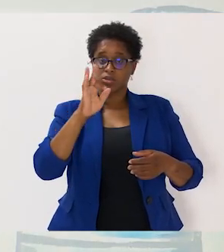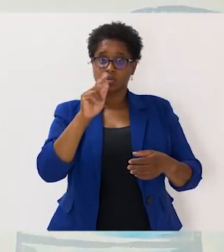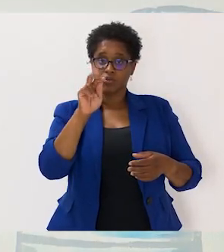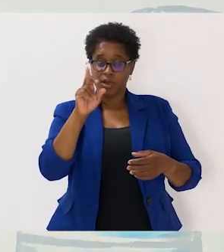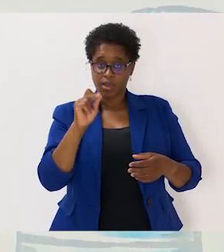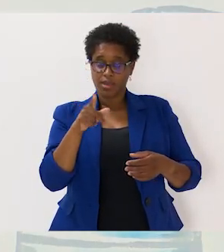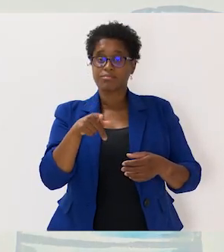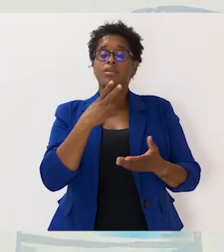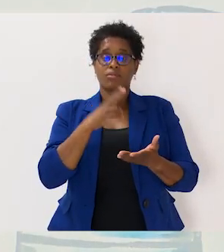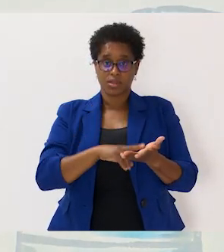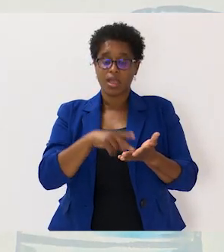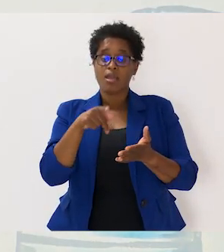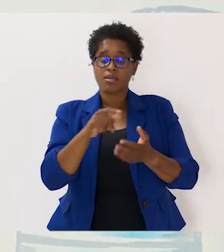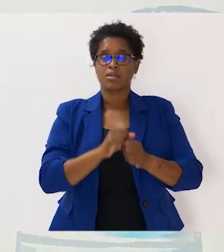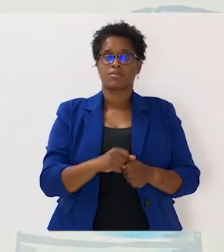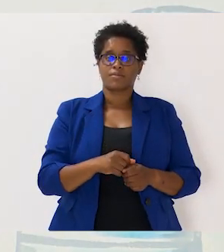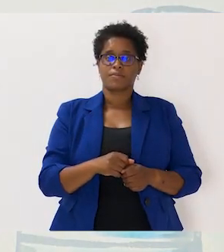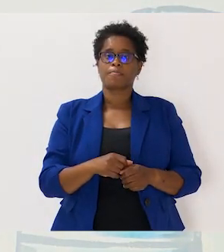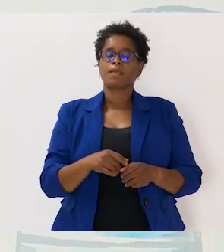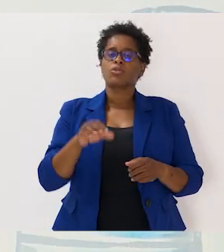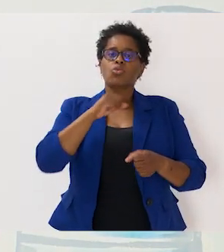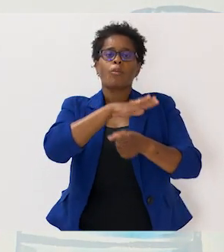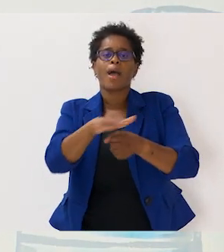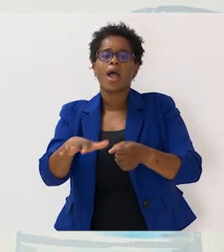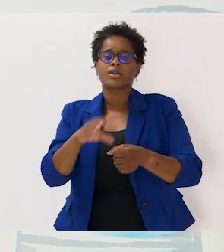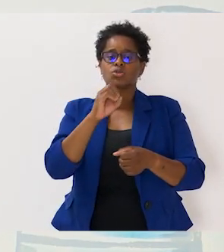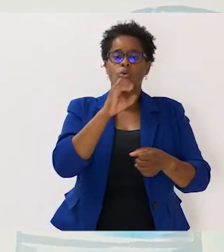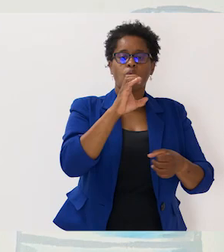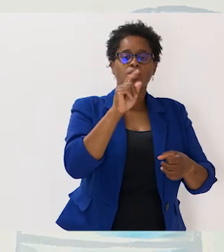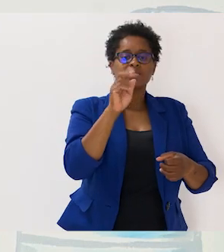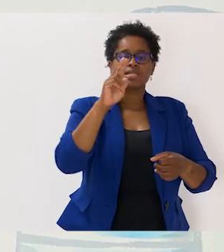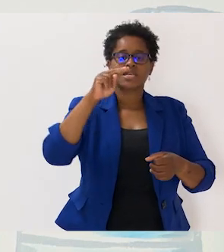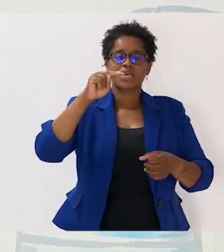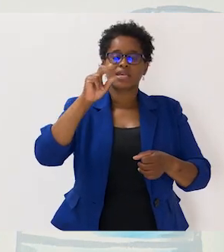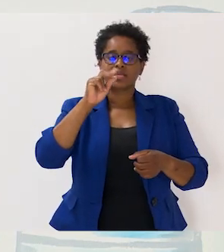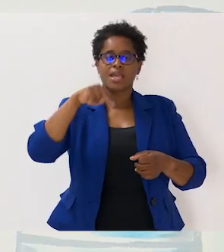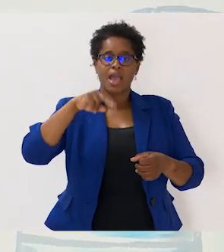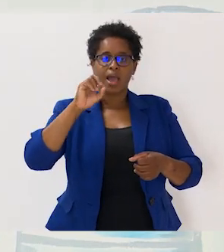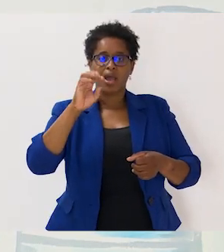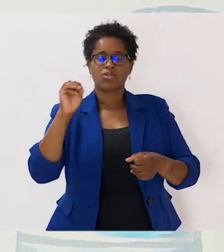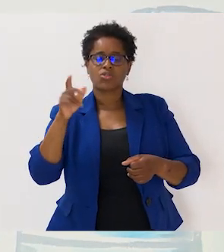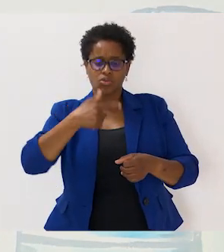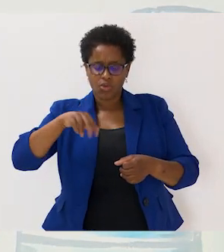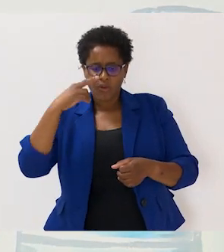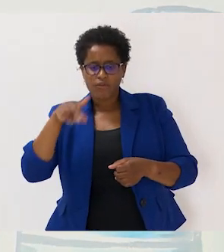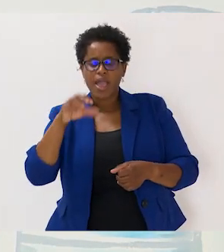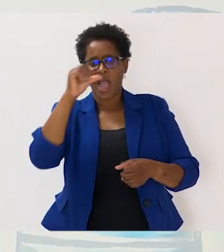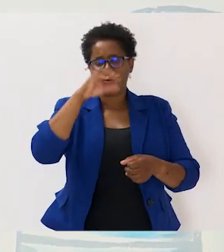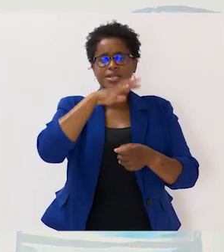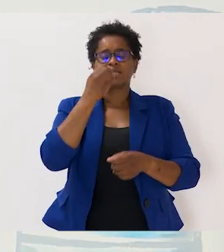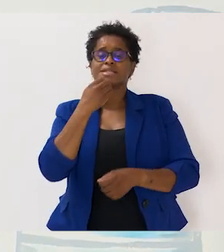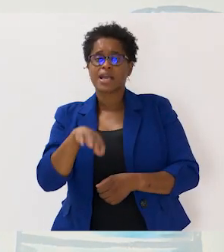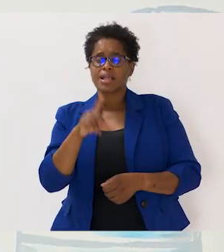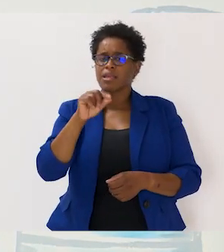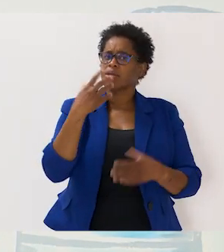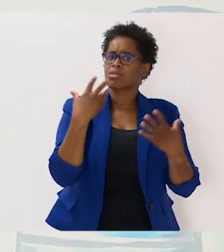Então, aqui, nos mares e oceanos, nós vamos encontrar água salgada e ali vamos ter